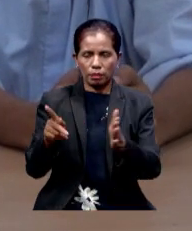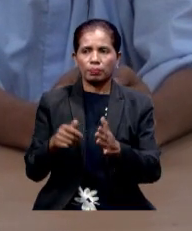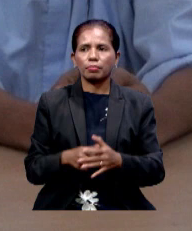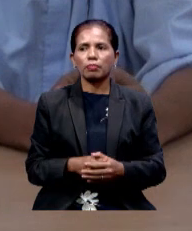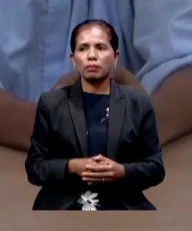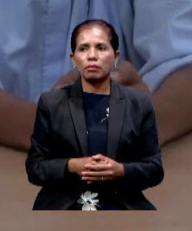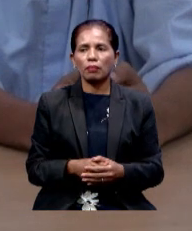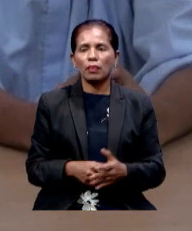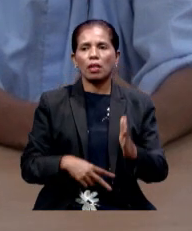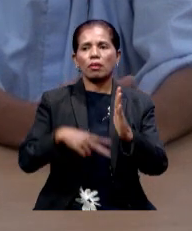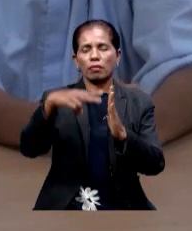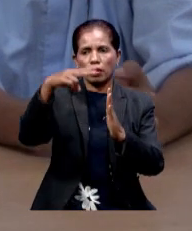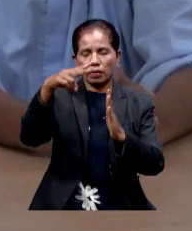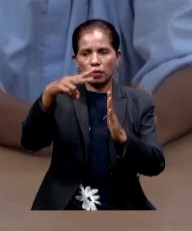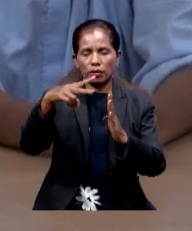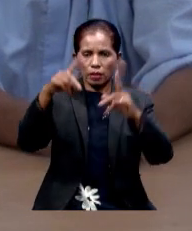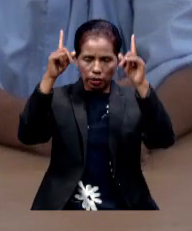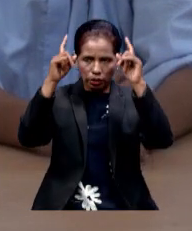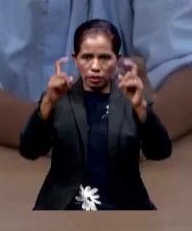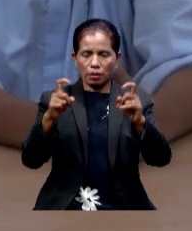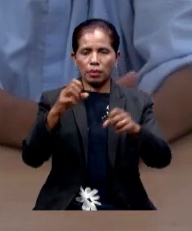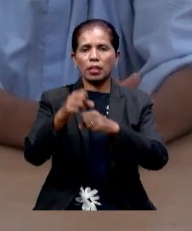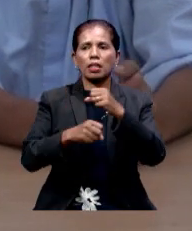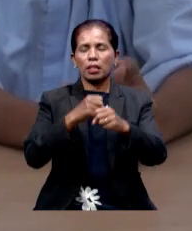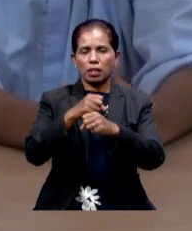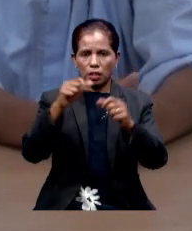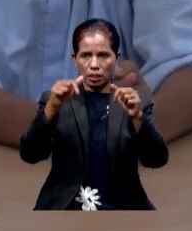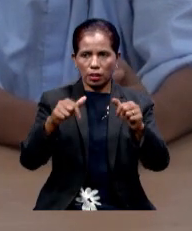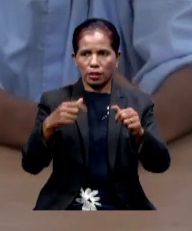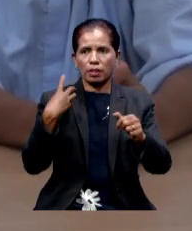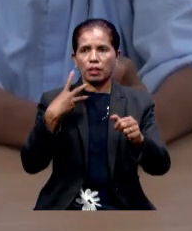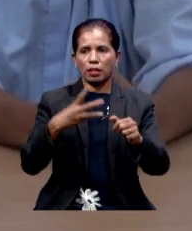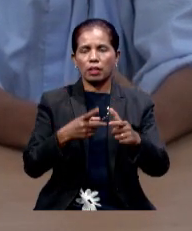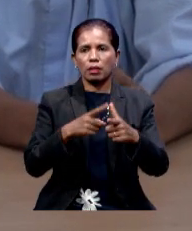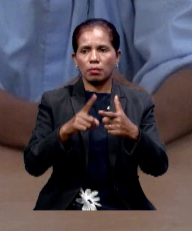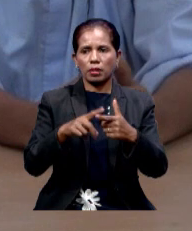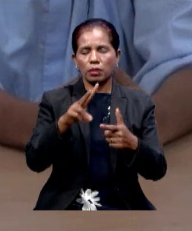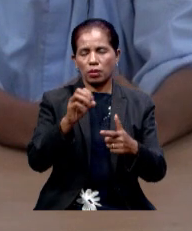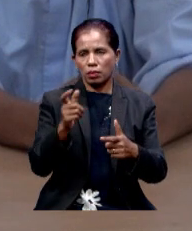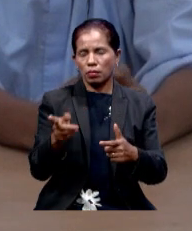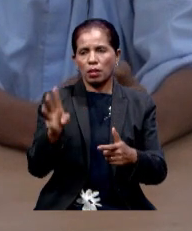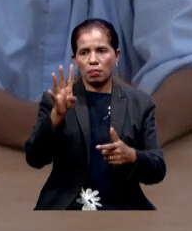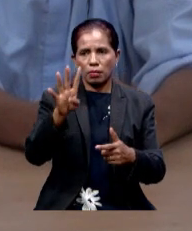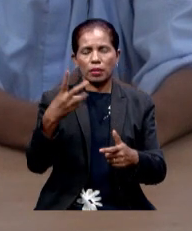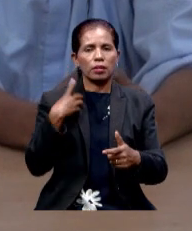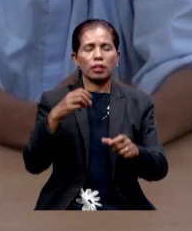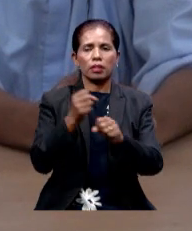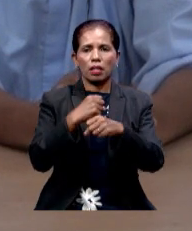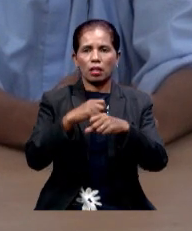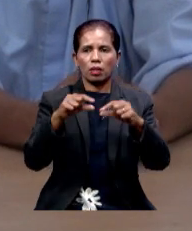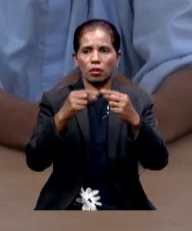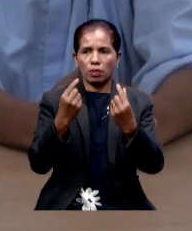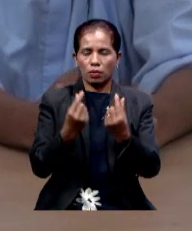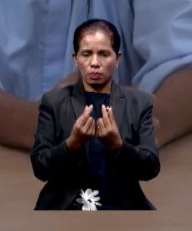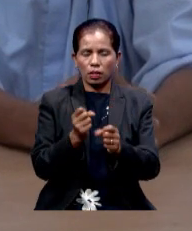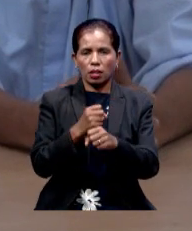katak valor ida visa metinane. Ite se awa depois de 2024 ite se halo ekipa ida halo